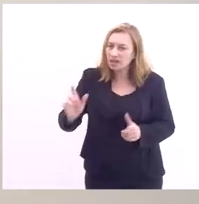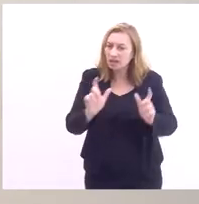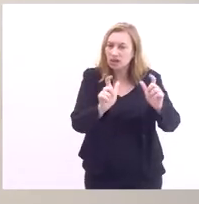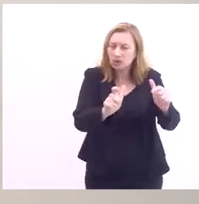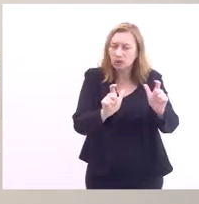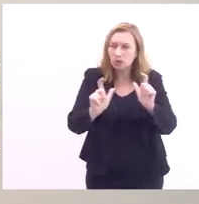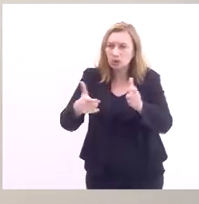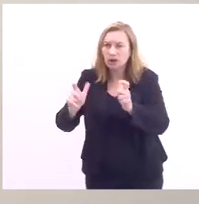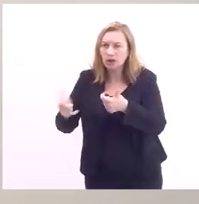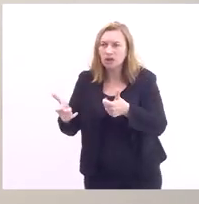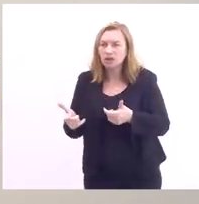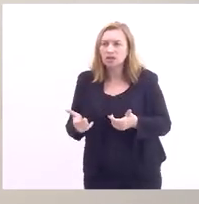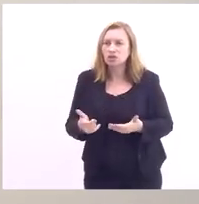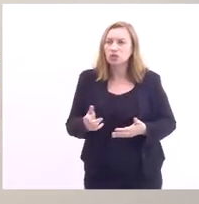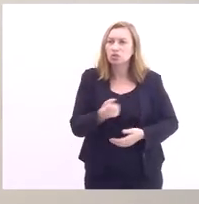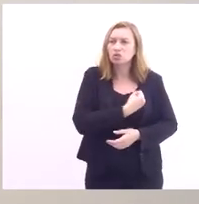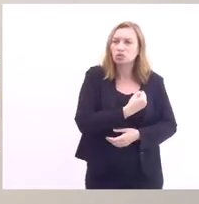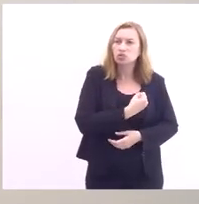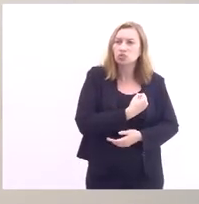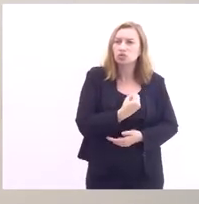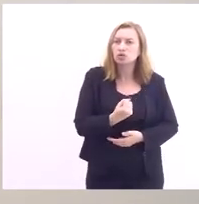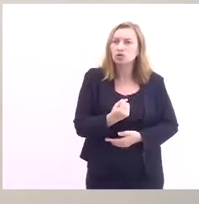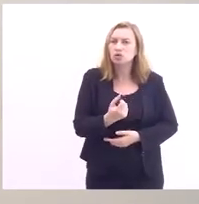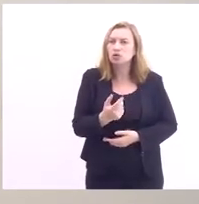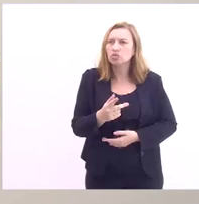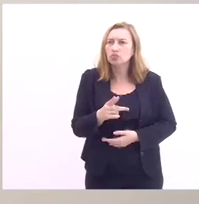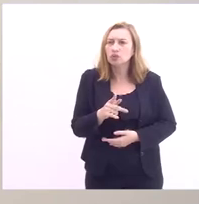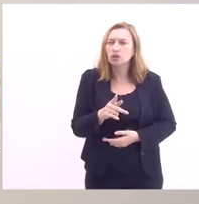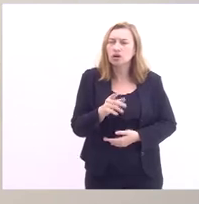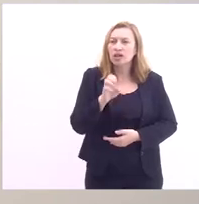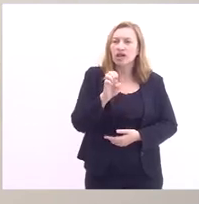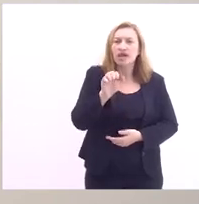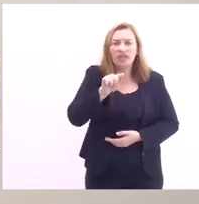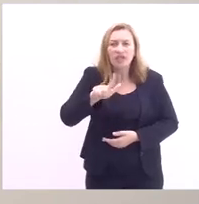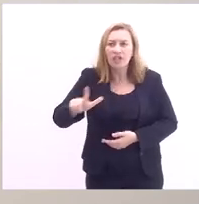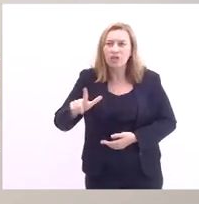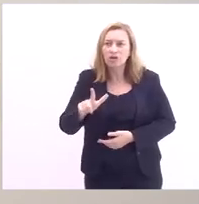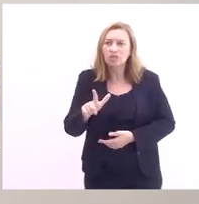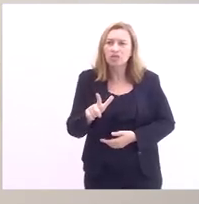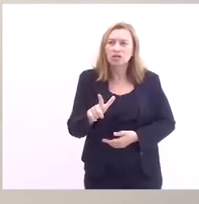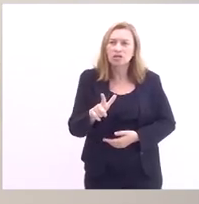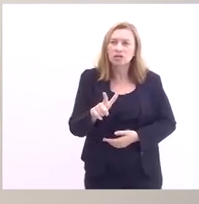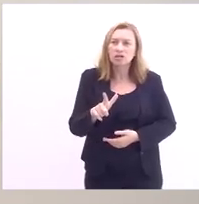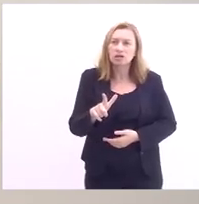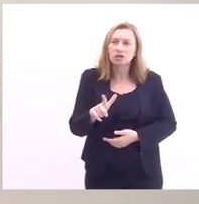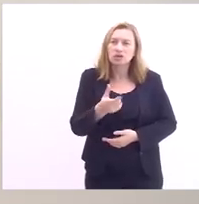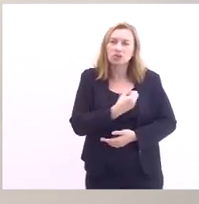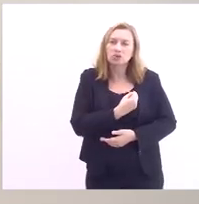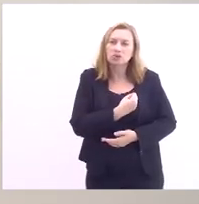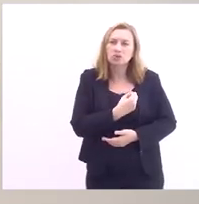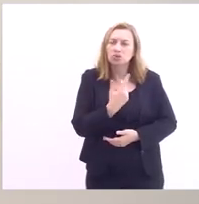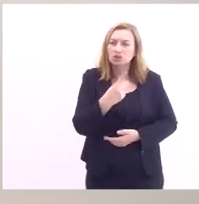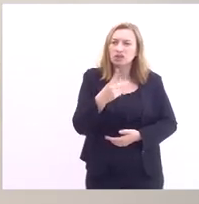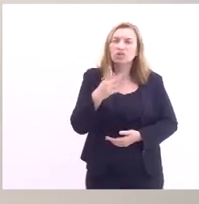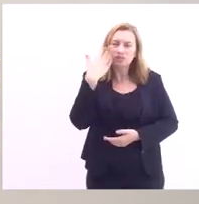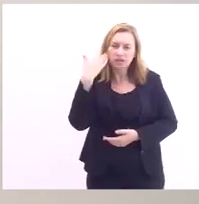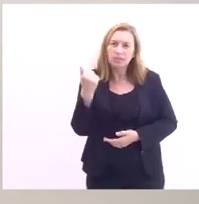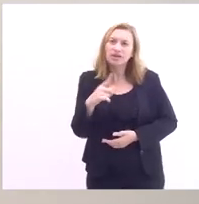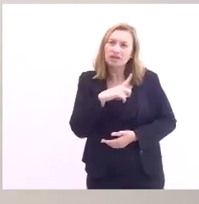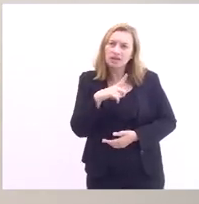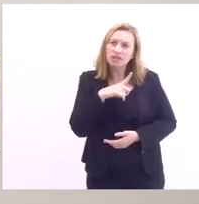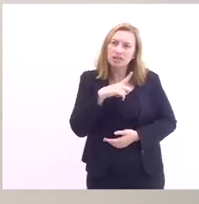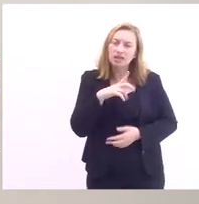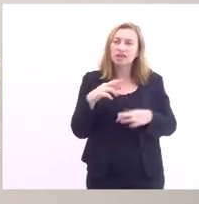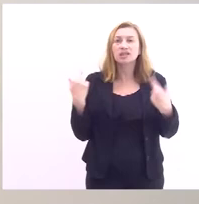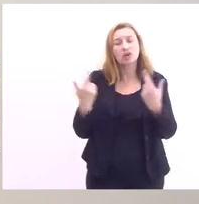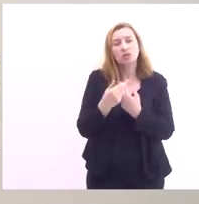ali, pegando o número da Enel e pegando o telefone deles, porque eu sabia que ia ter essa